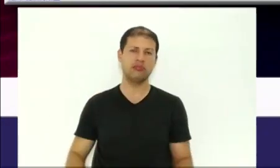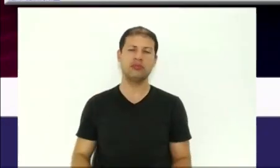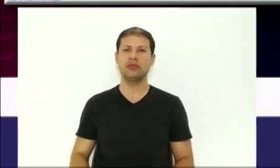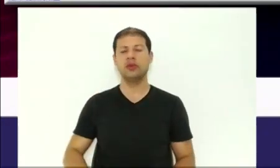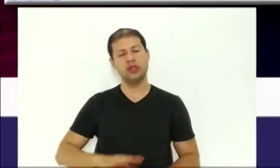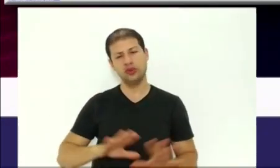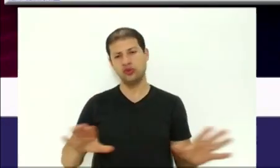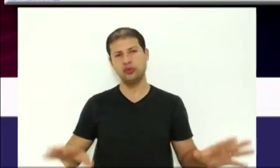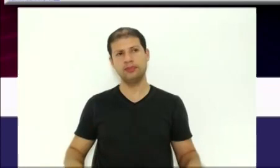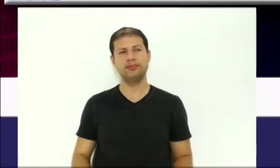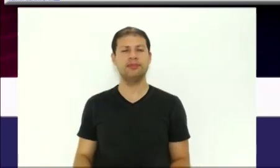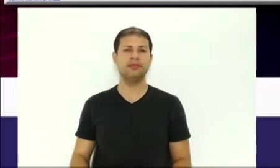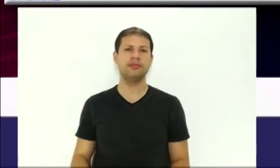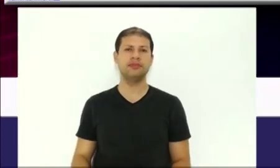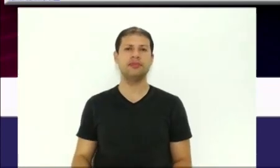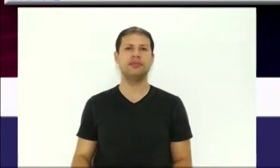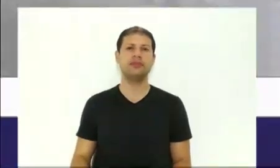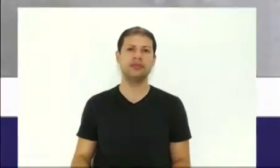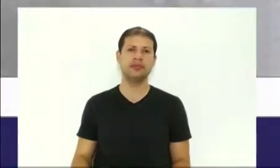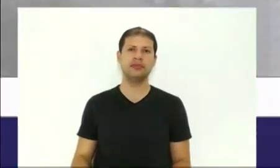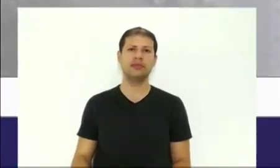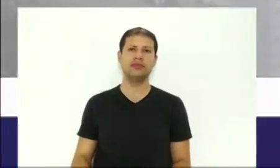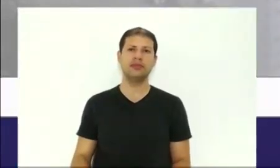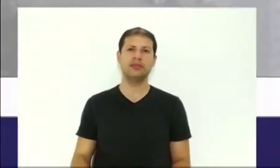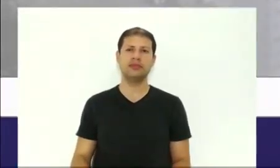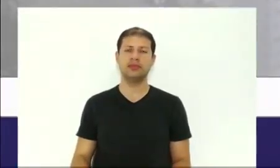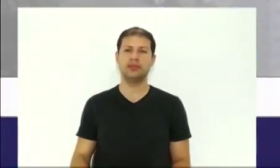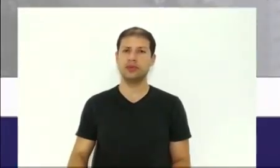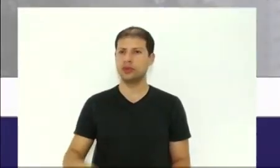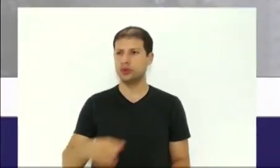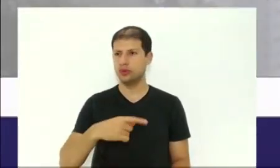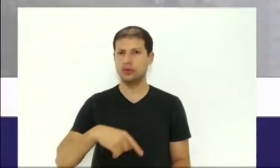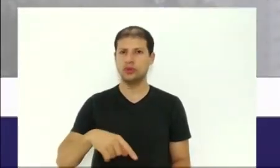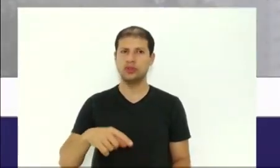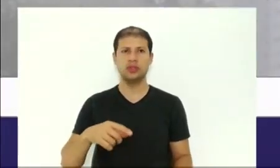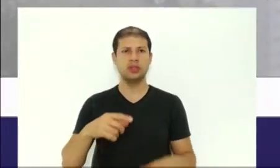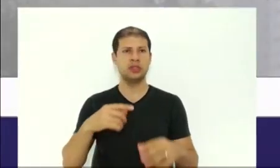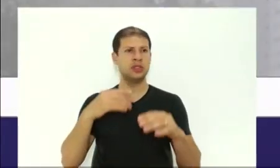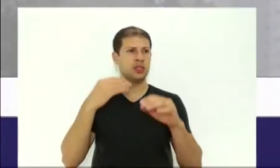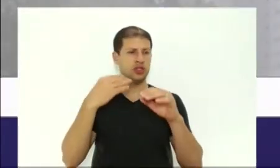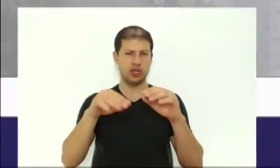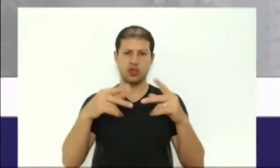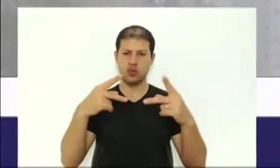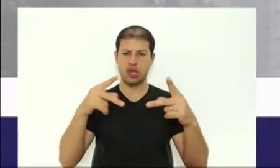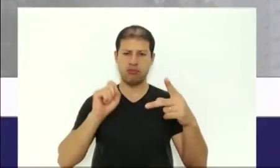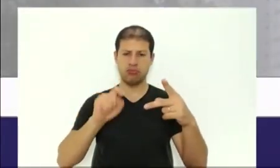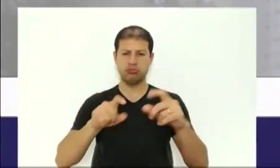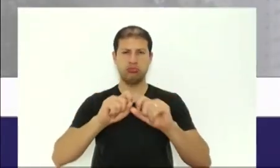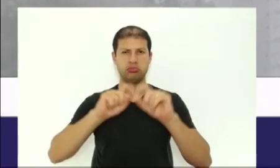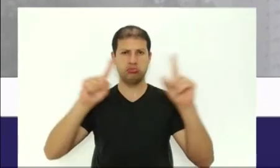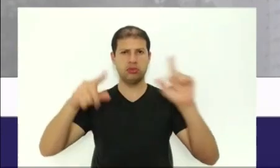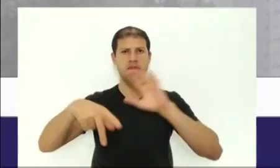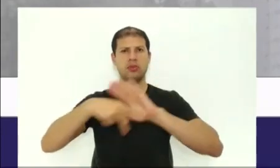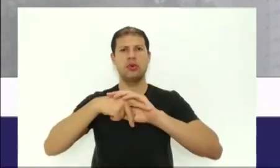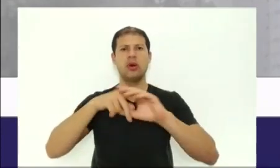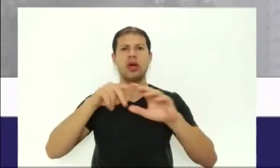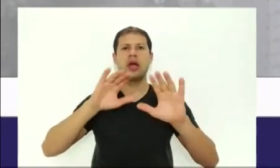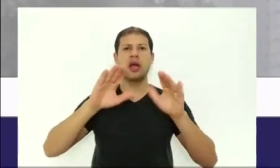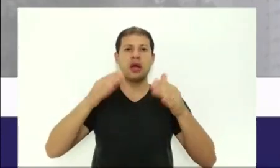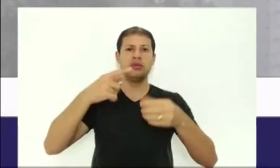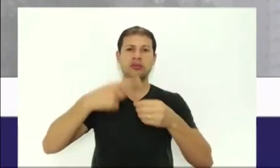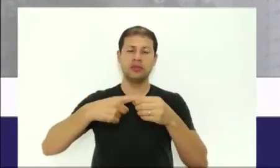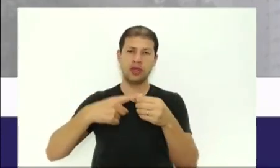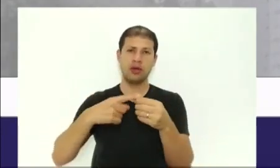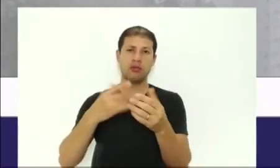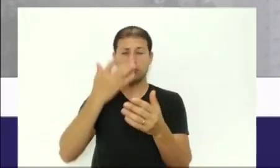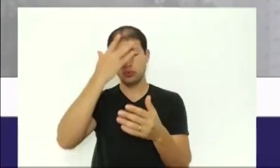né? A gente deixa aí o link da Câmara Municipal, as pessoas que querem conhecer um pouco